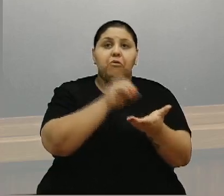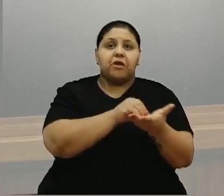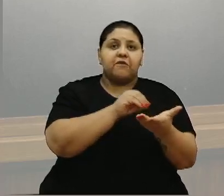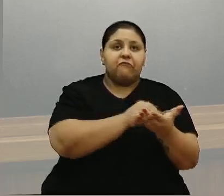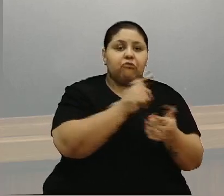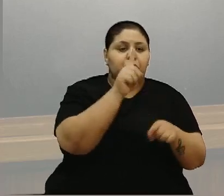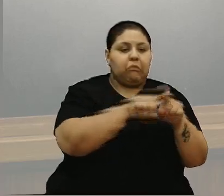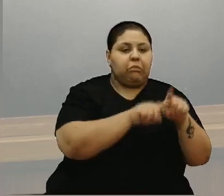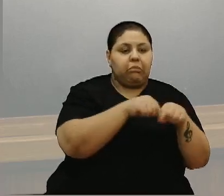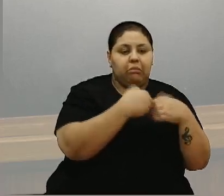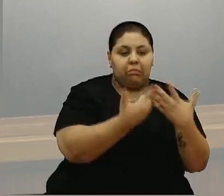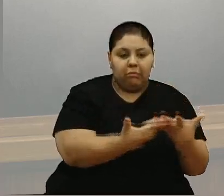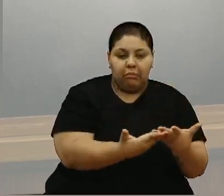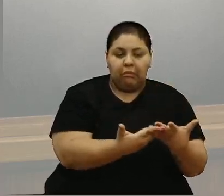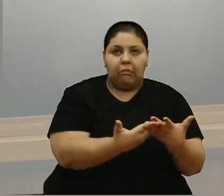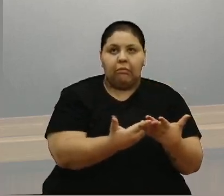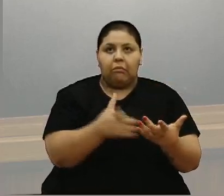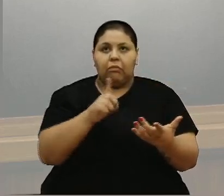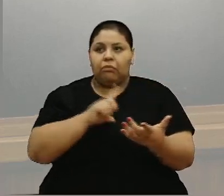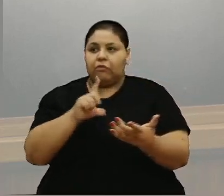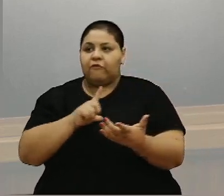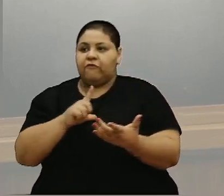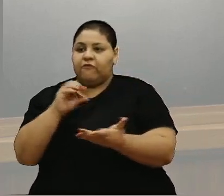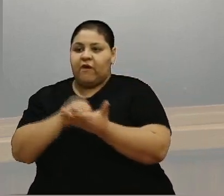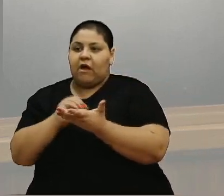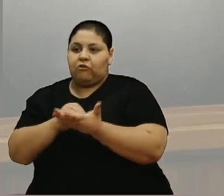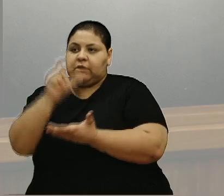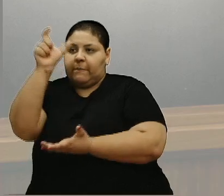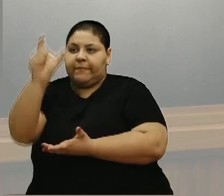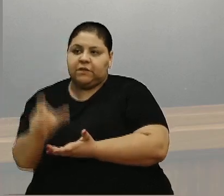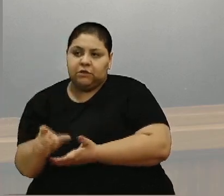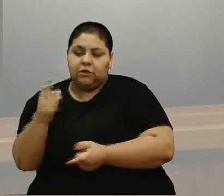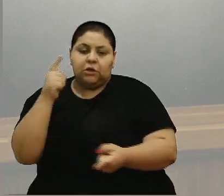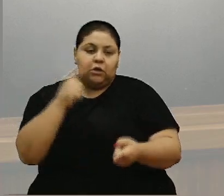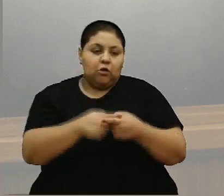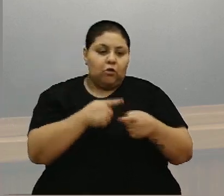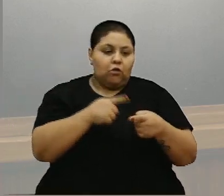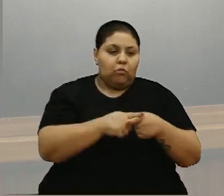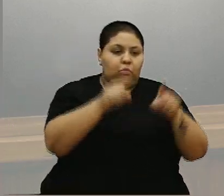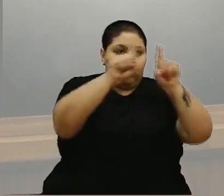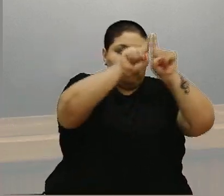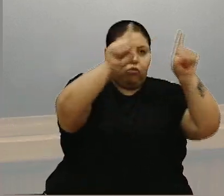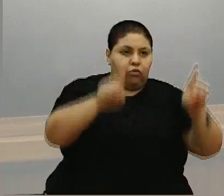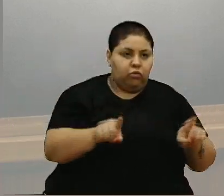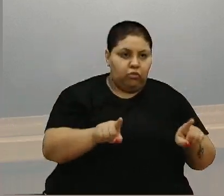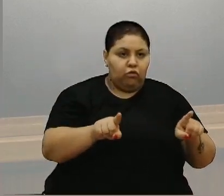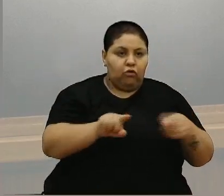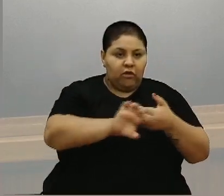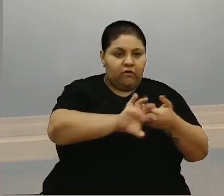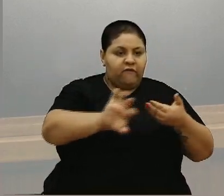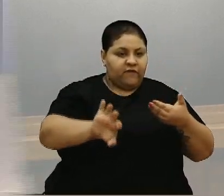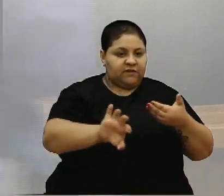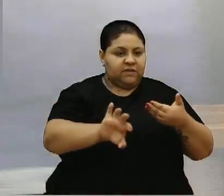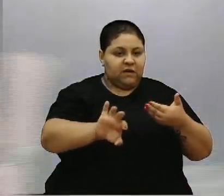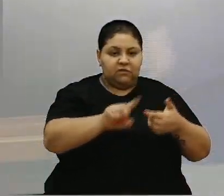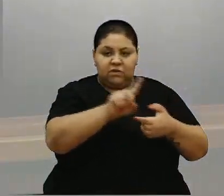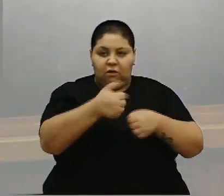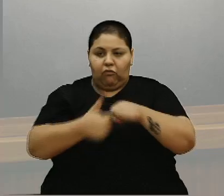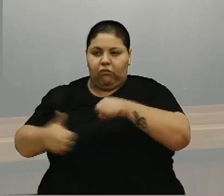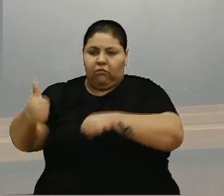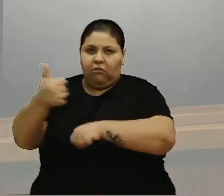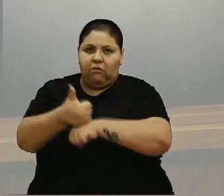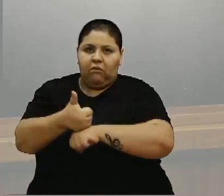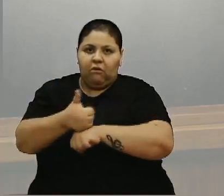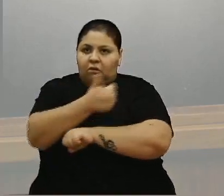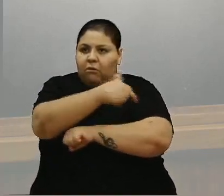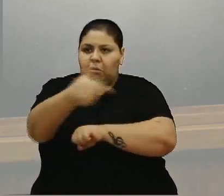peça, porque não tem uma pessoa, porque o operador está de licença e não foi substituído. Já outras, a 1000,